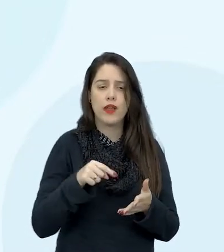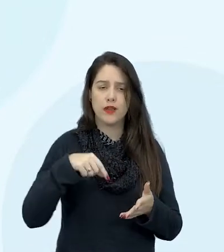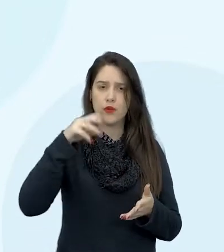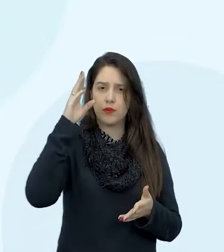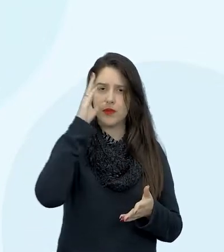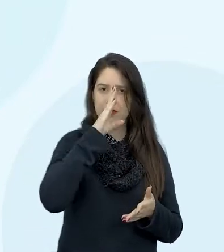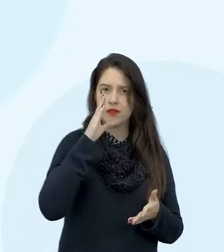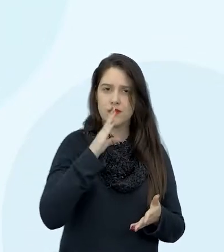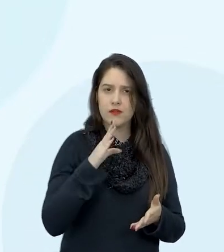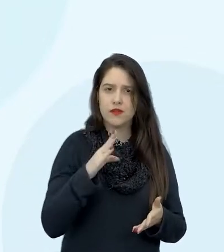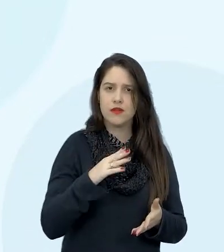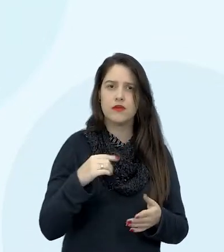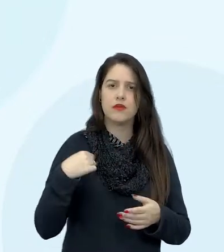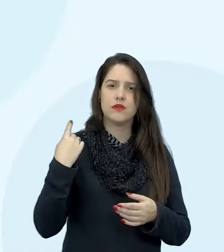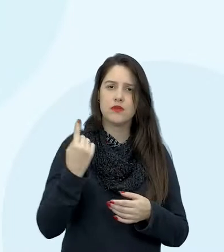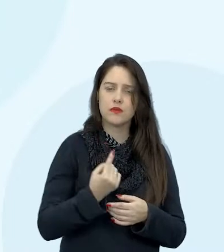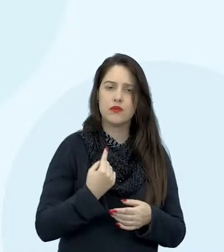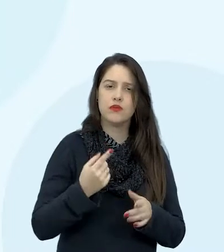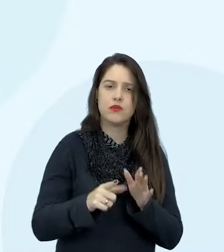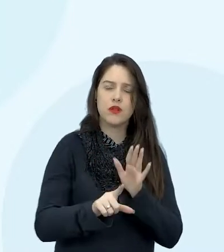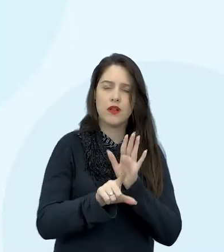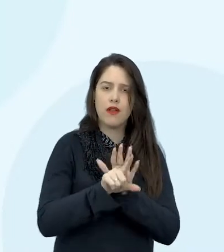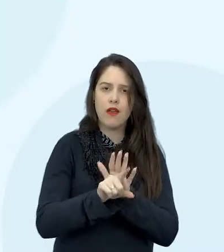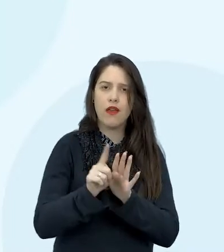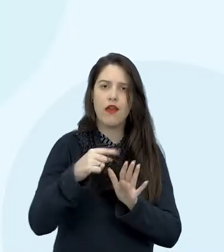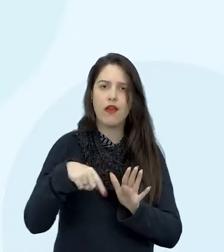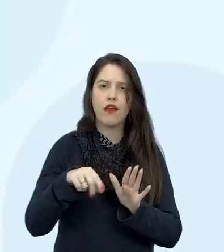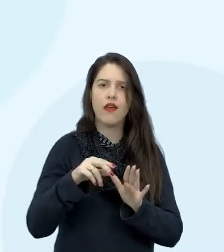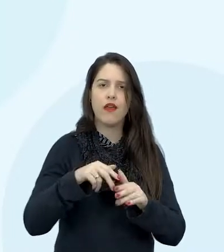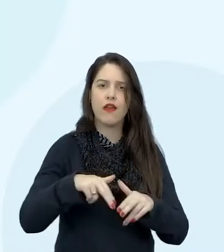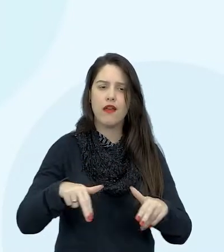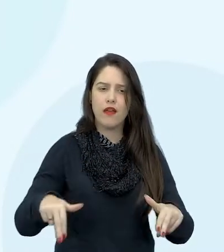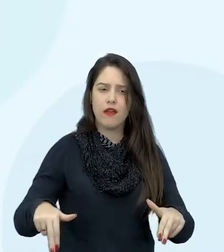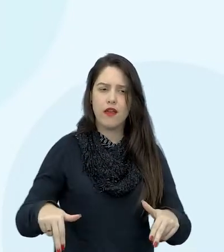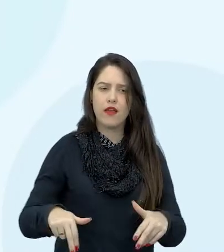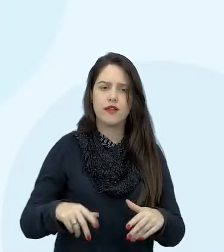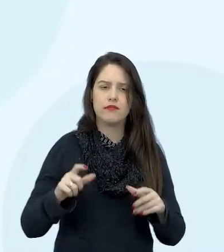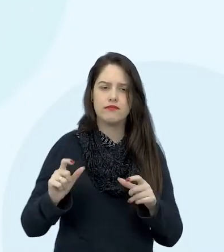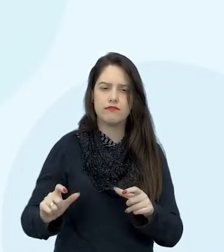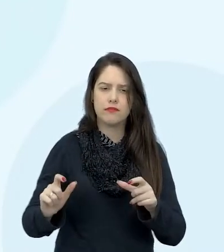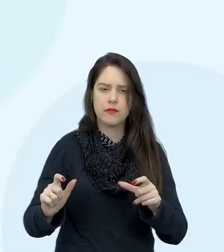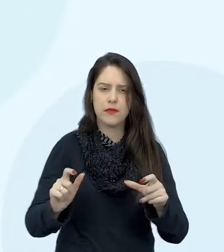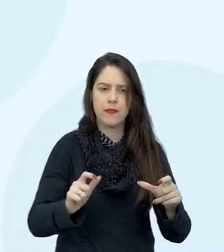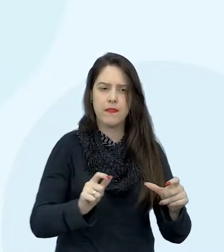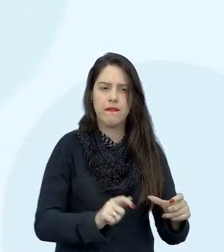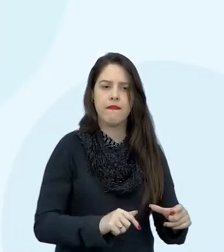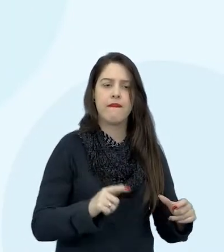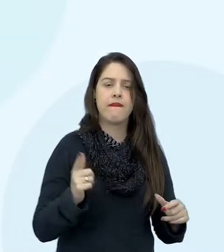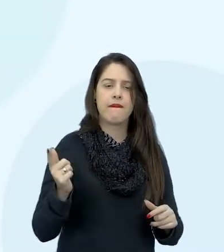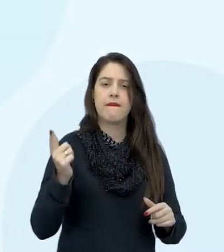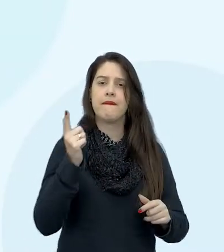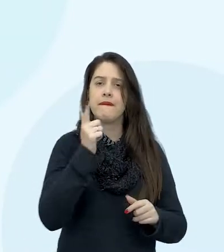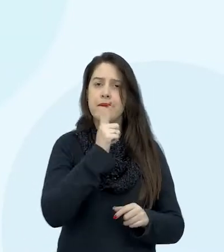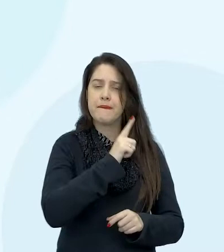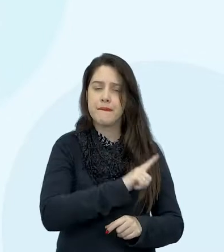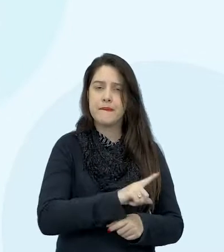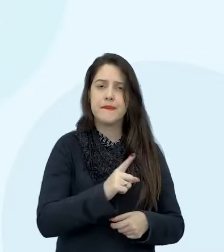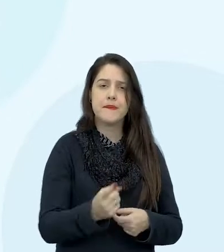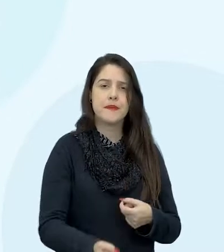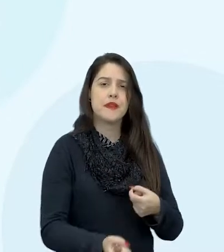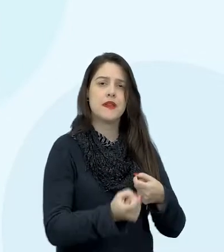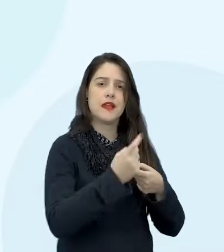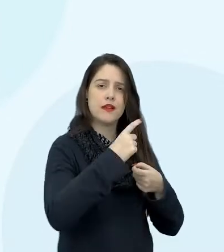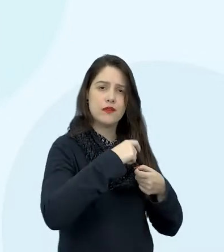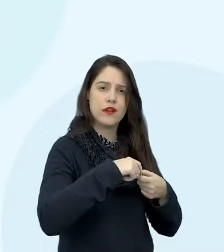Brasil, né, morando aqui com a gente. E a realidade que provavelmente não voltará a existir é ele conseguir retornar para o